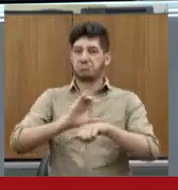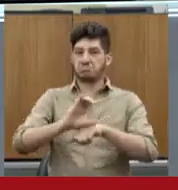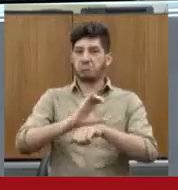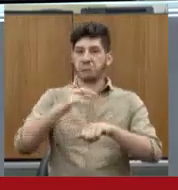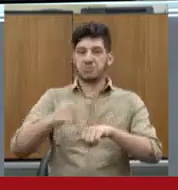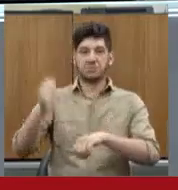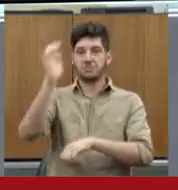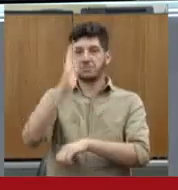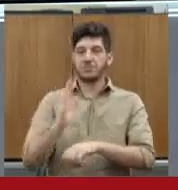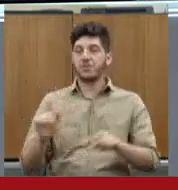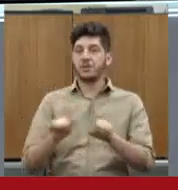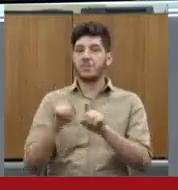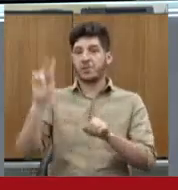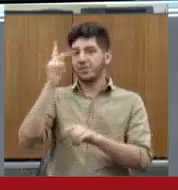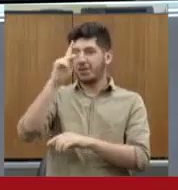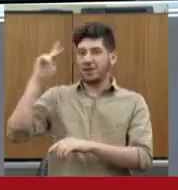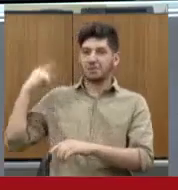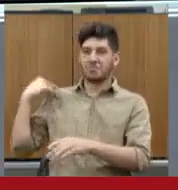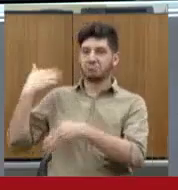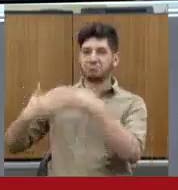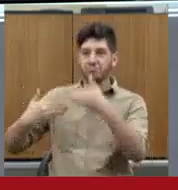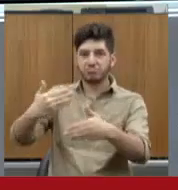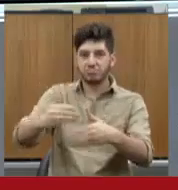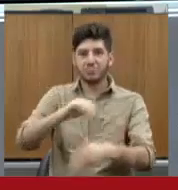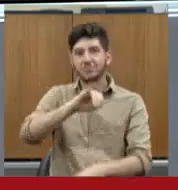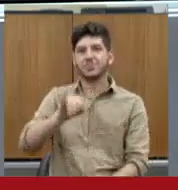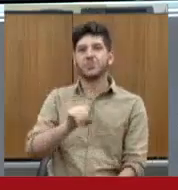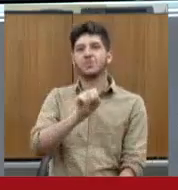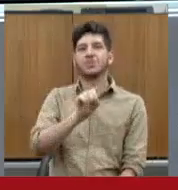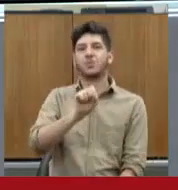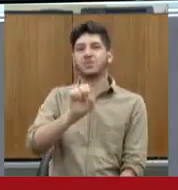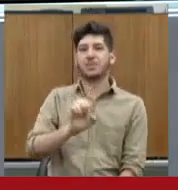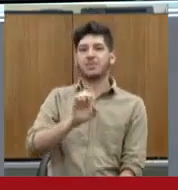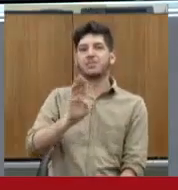nacional, José Bonifácio de Andrada e Silva.